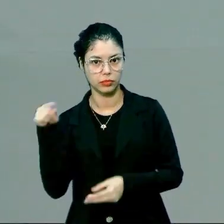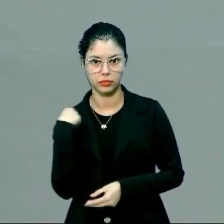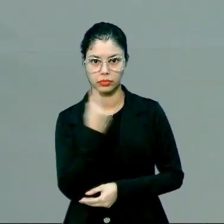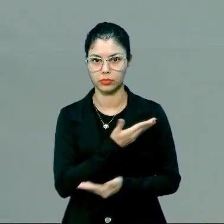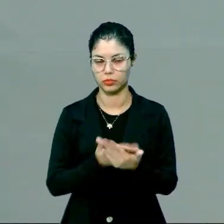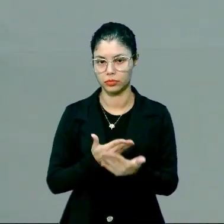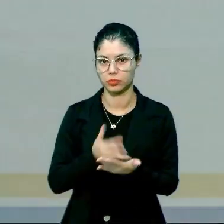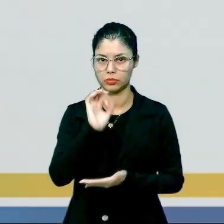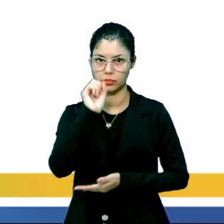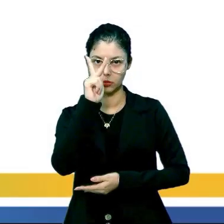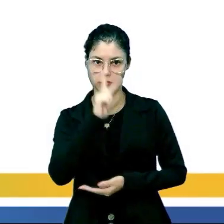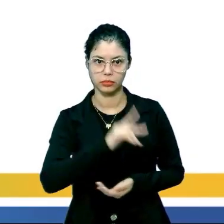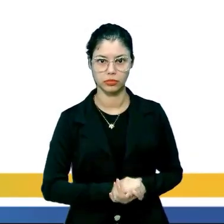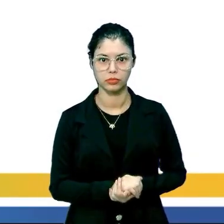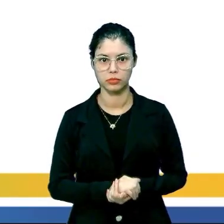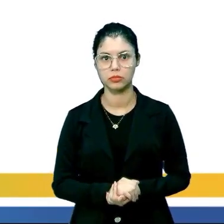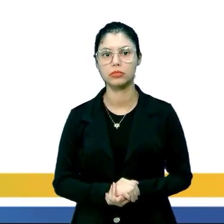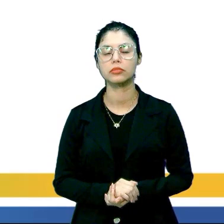nossa aula, tá certo?